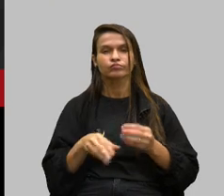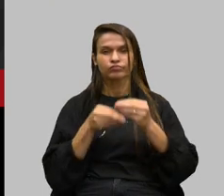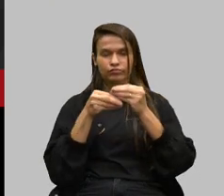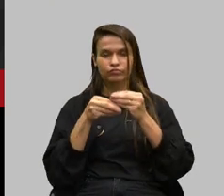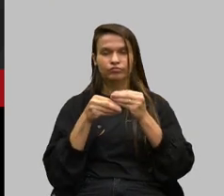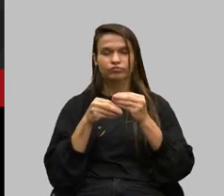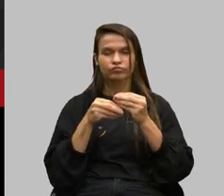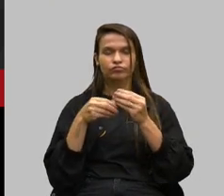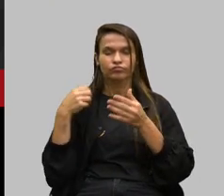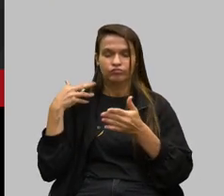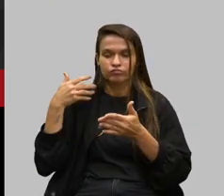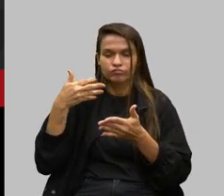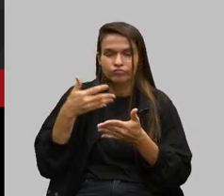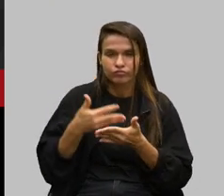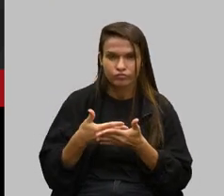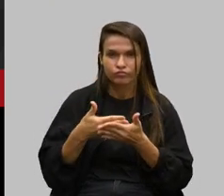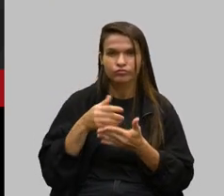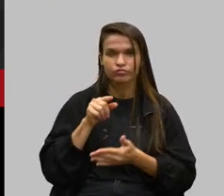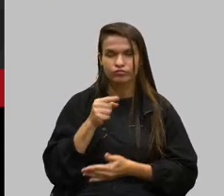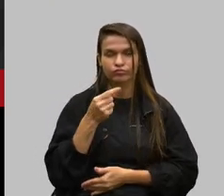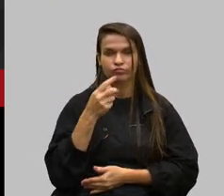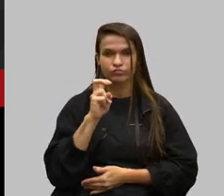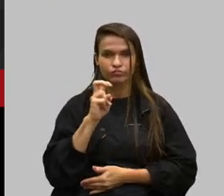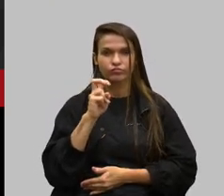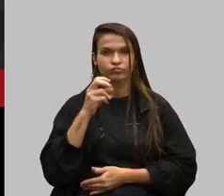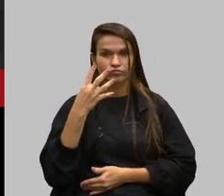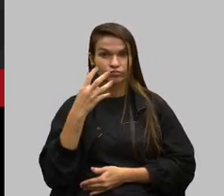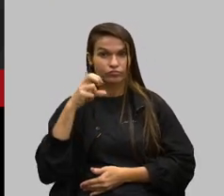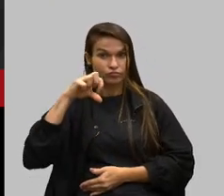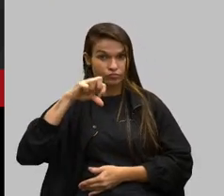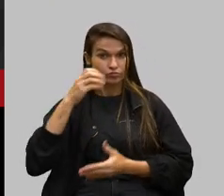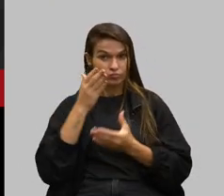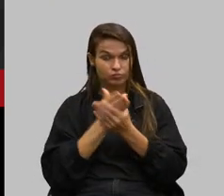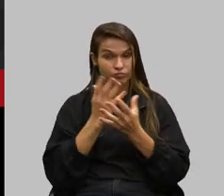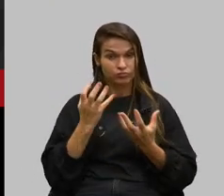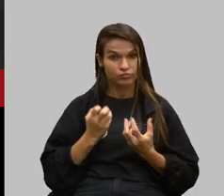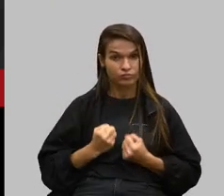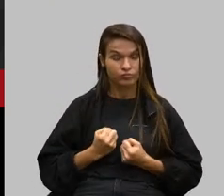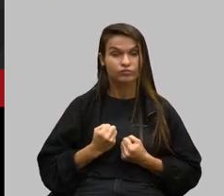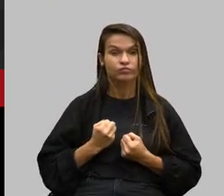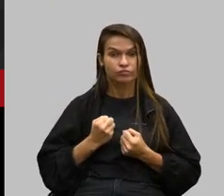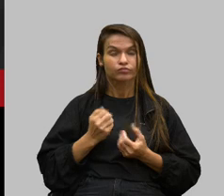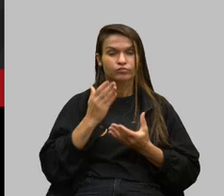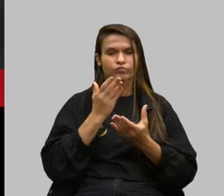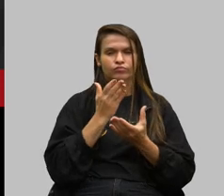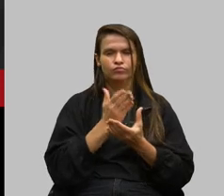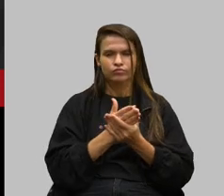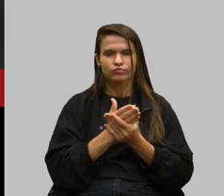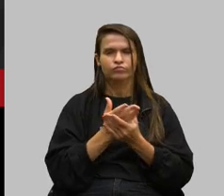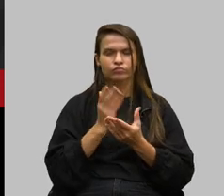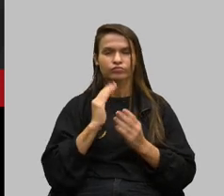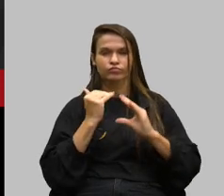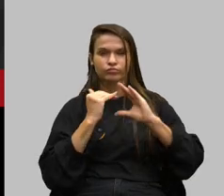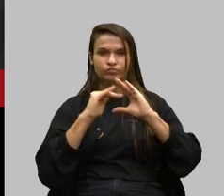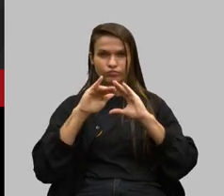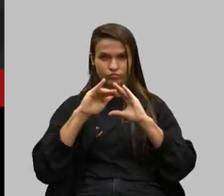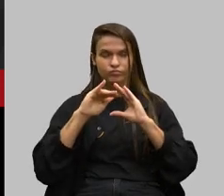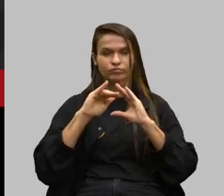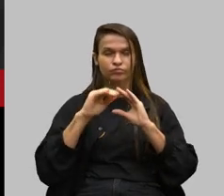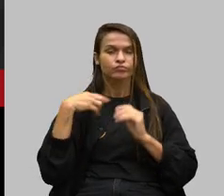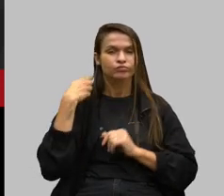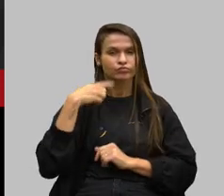cá já foram 1549 processos exibidos que for os processos todos quando encaminhados pelos pelos